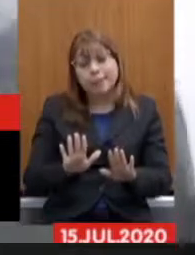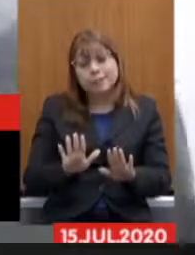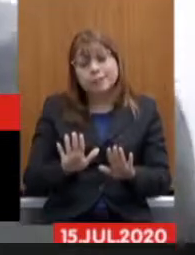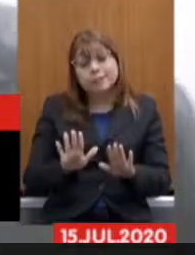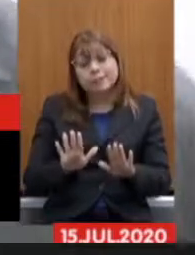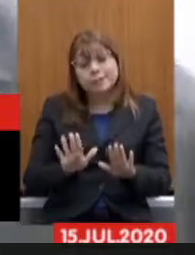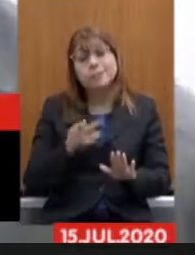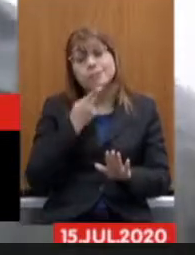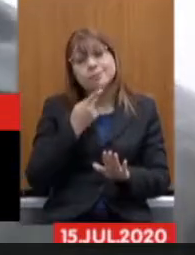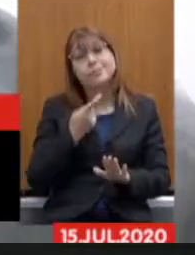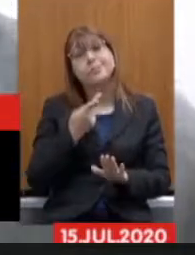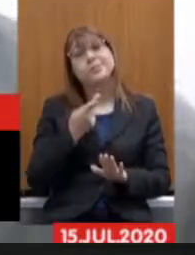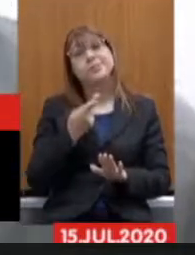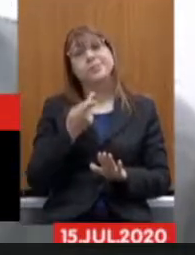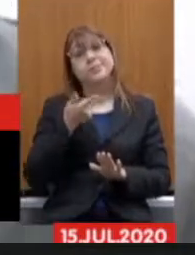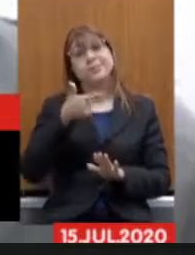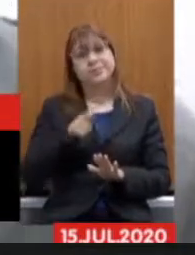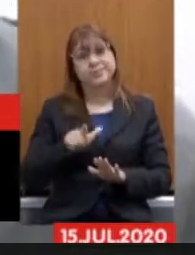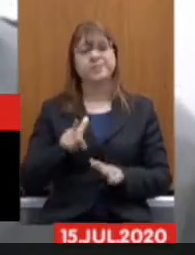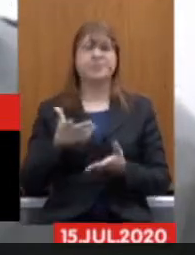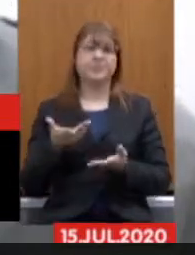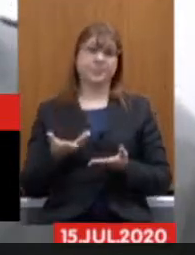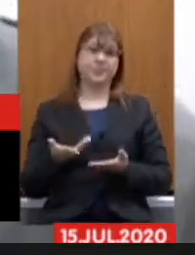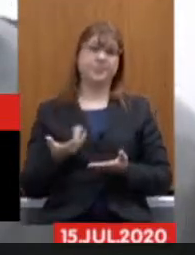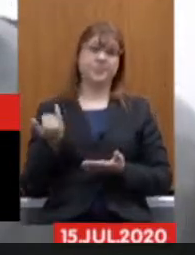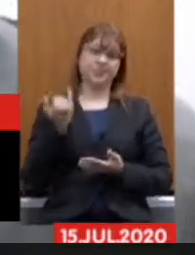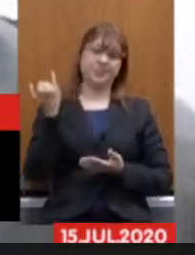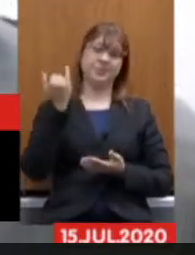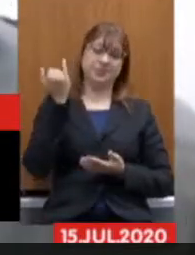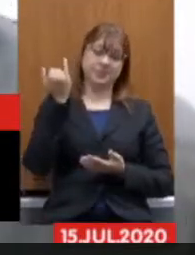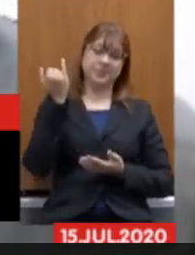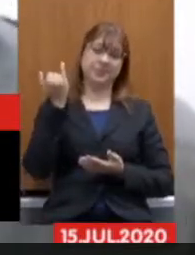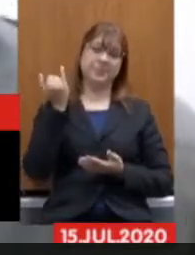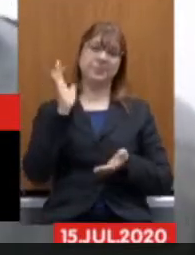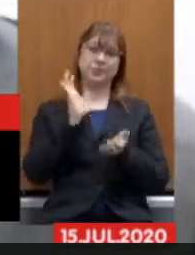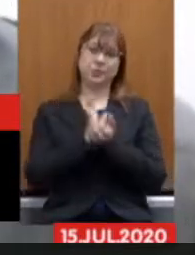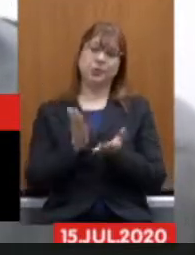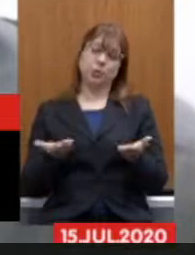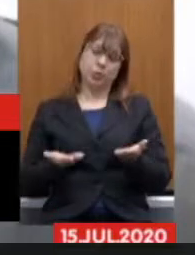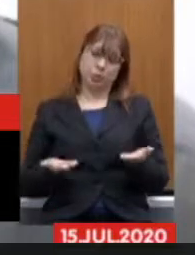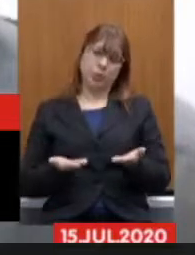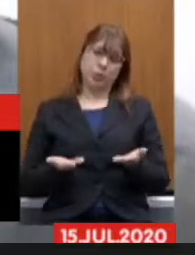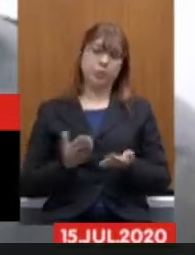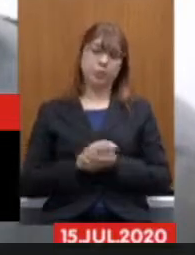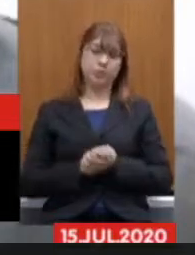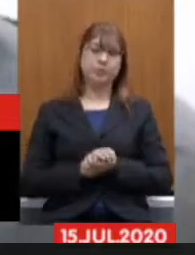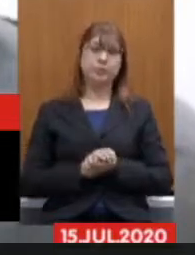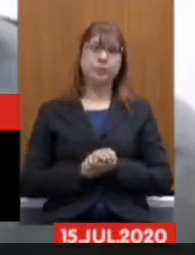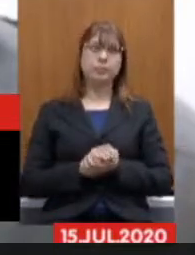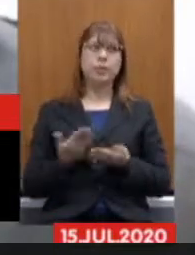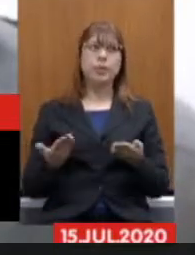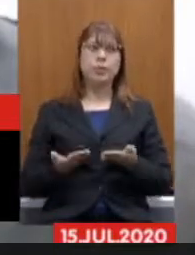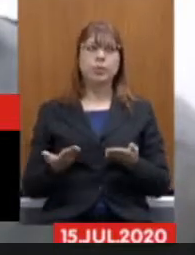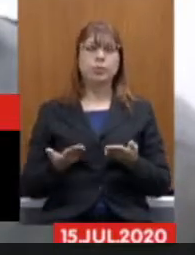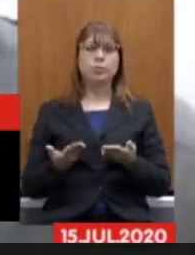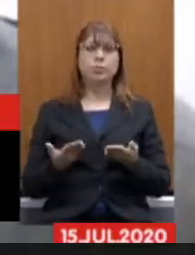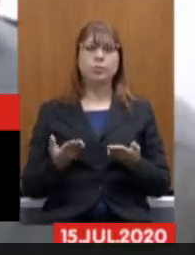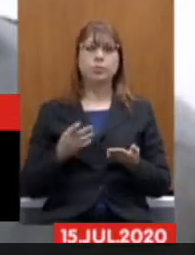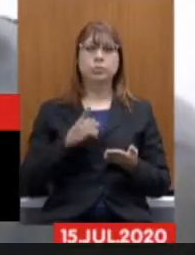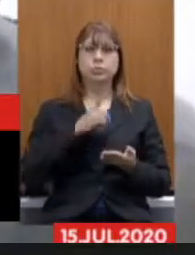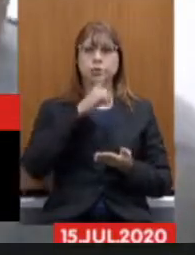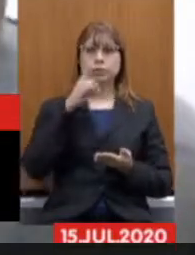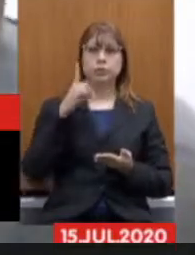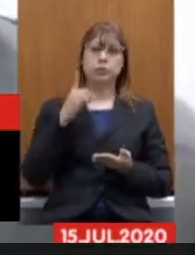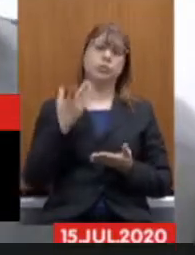registrar a posição com relação a essa situação que nós estamos vivendo nós estamos chegando hoje ao final